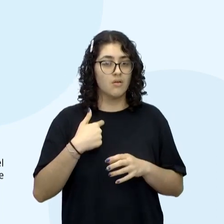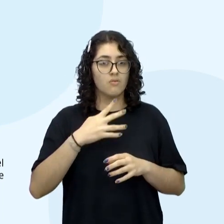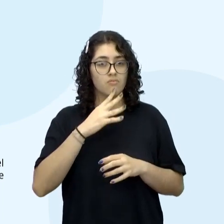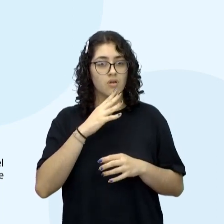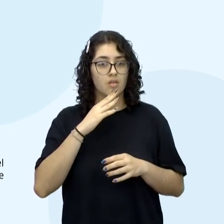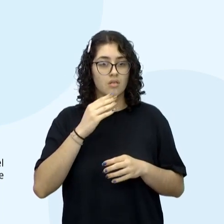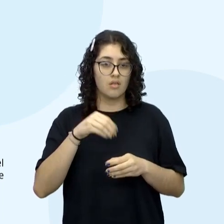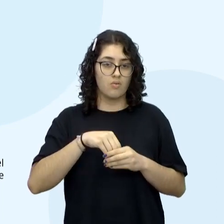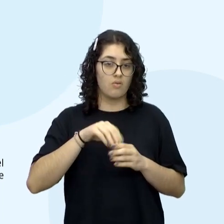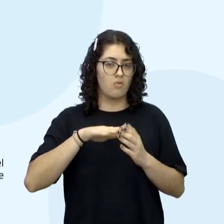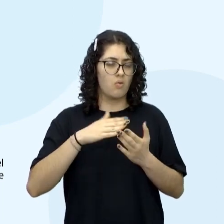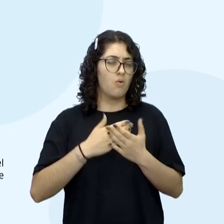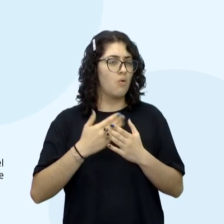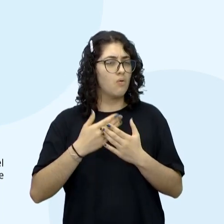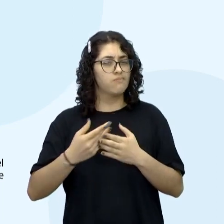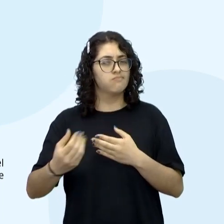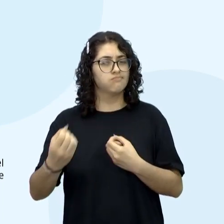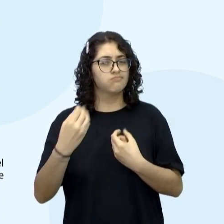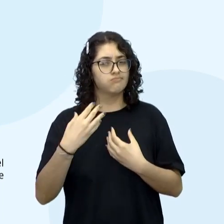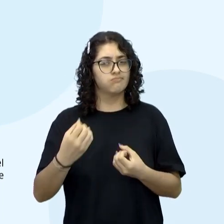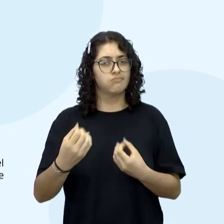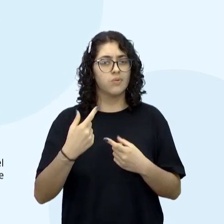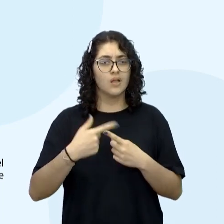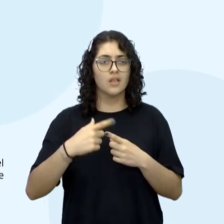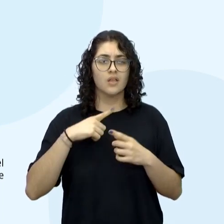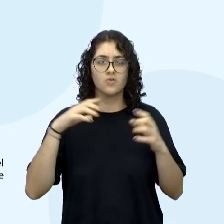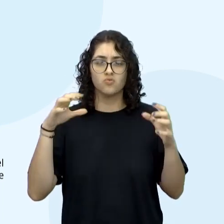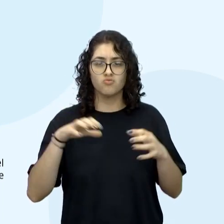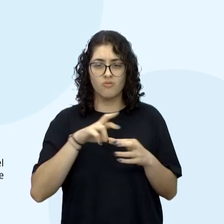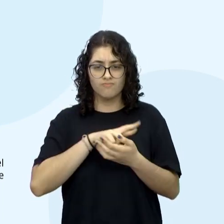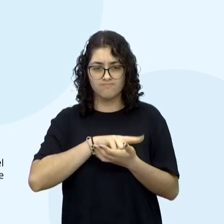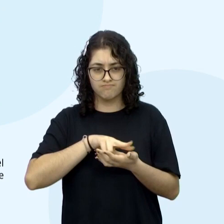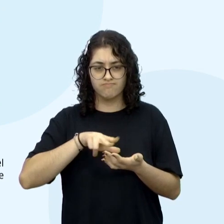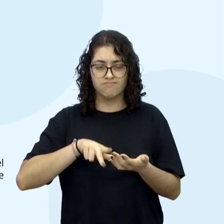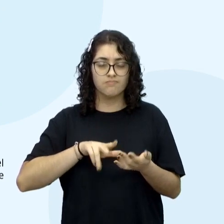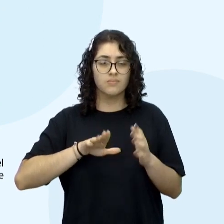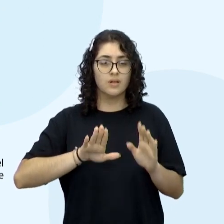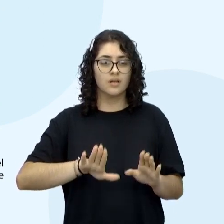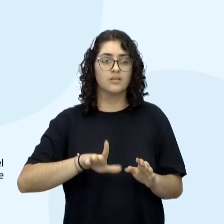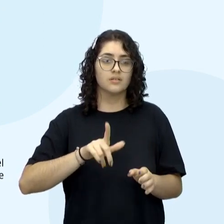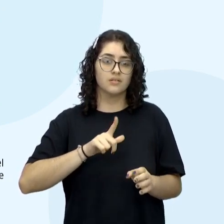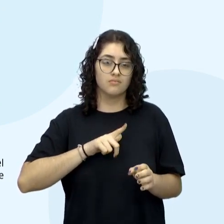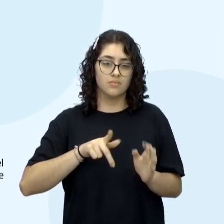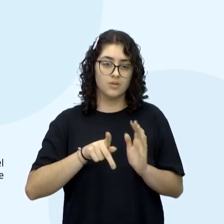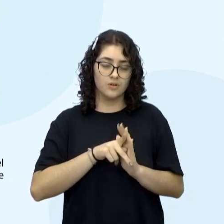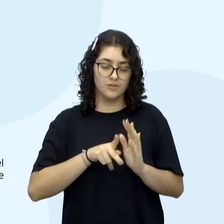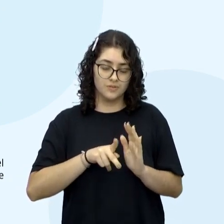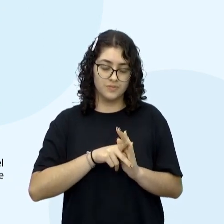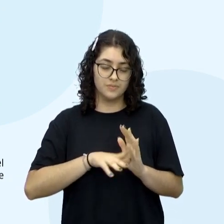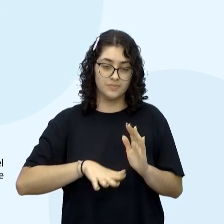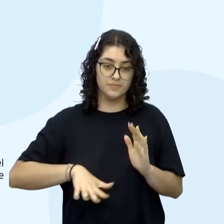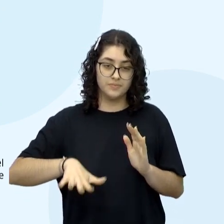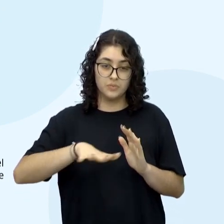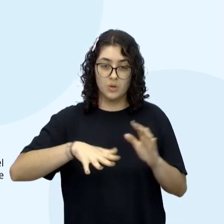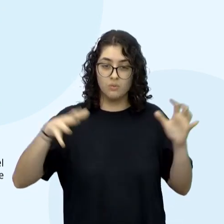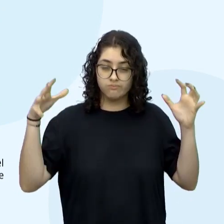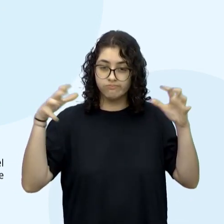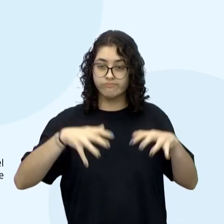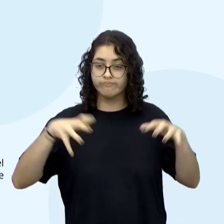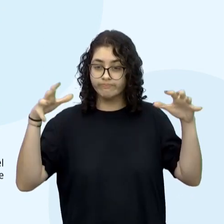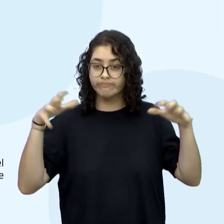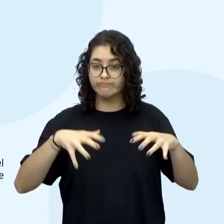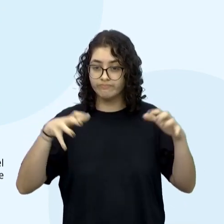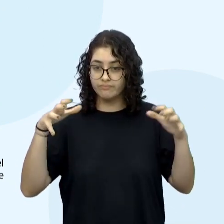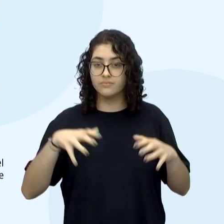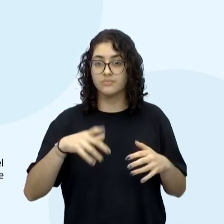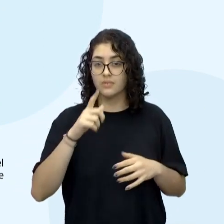na escola, principalmente por causa de chuva ácida e tal. Mas a erosão pluvial, ela é provocada, então, pelas chuvas aqui, né,